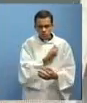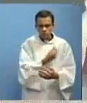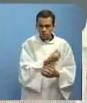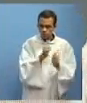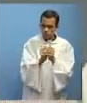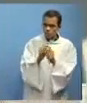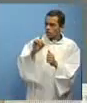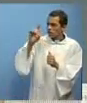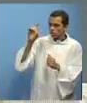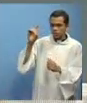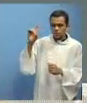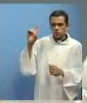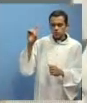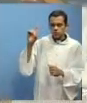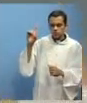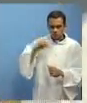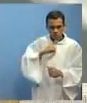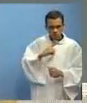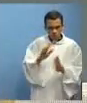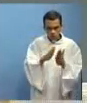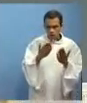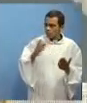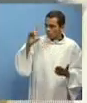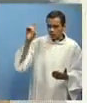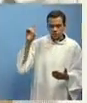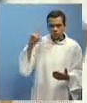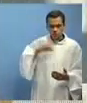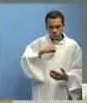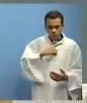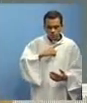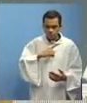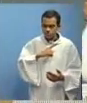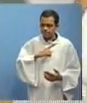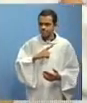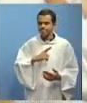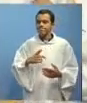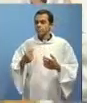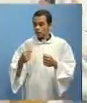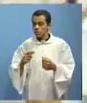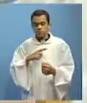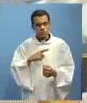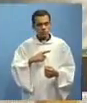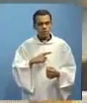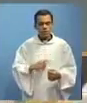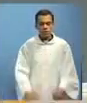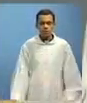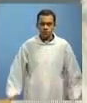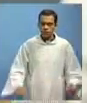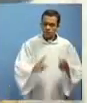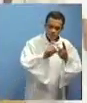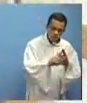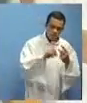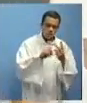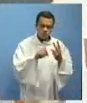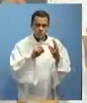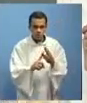se não é uma igreja onde vive essa palavra em três coisas fundamentais do evangelho de hoje que a sagrada família ensina para que